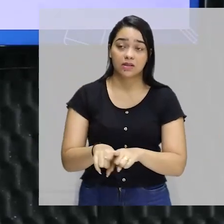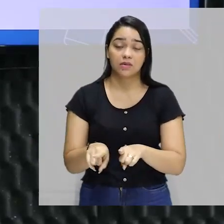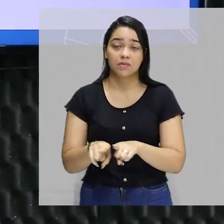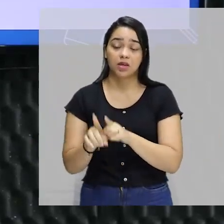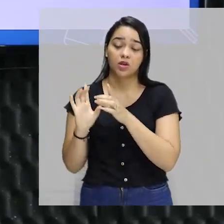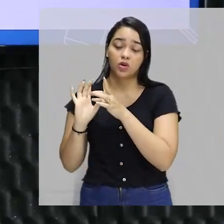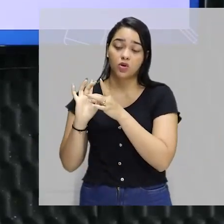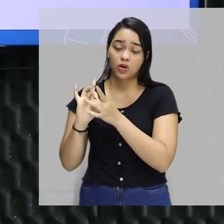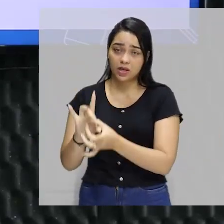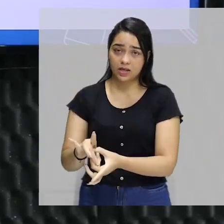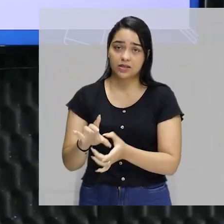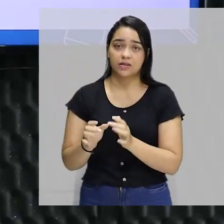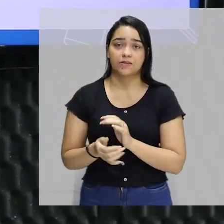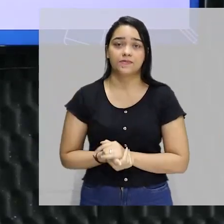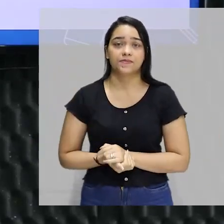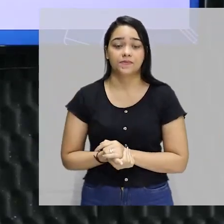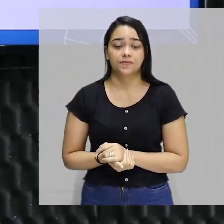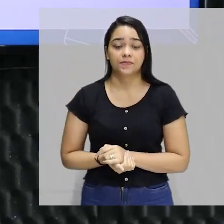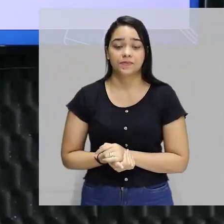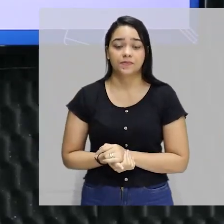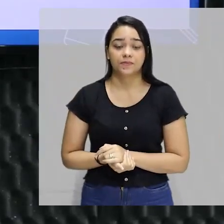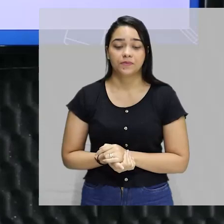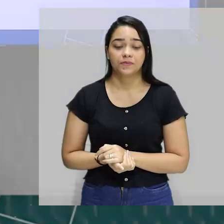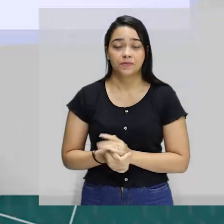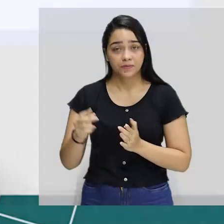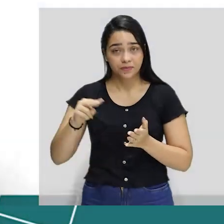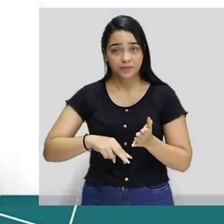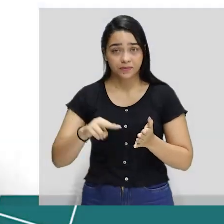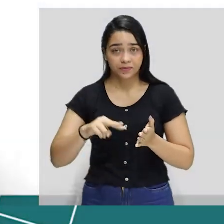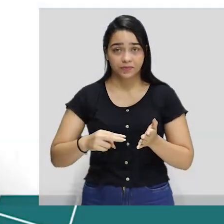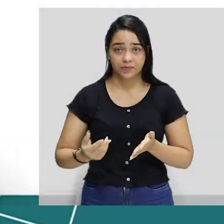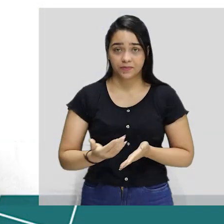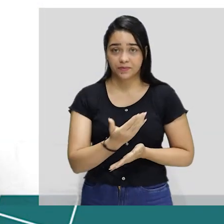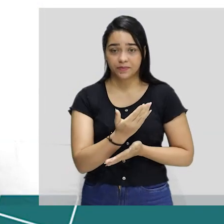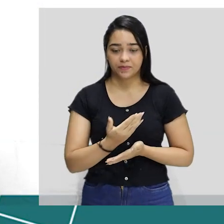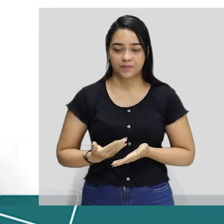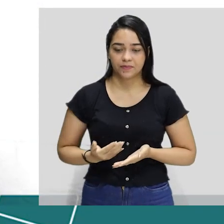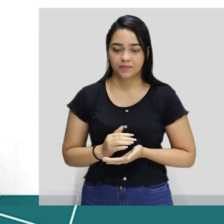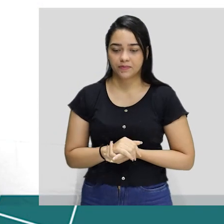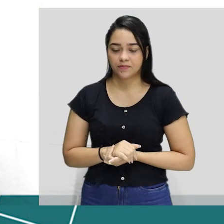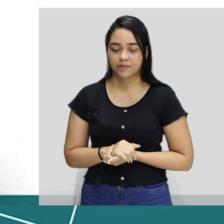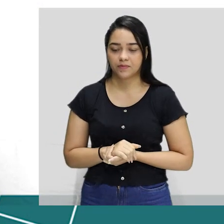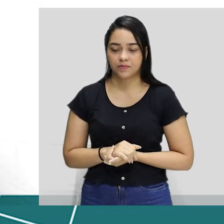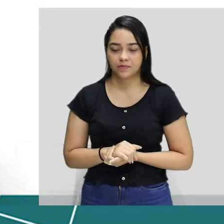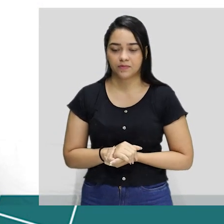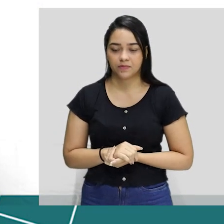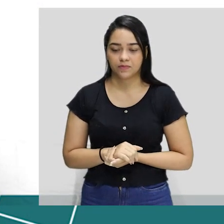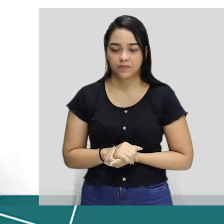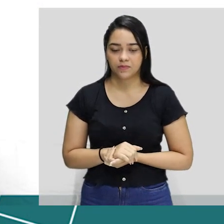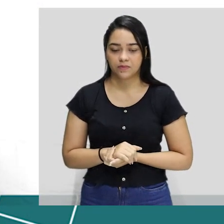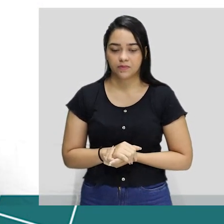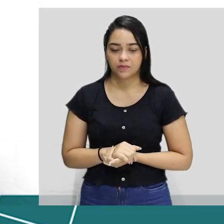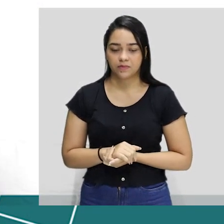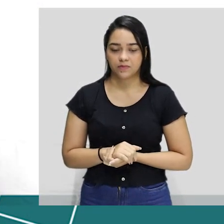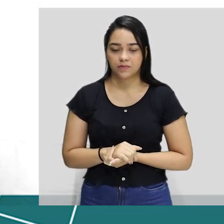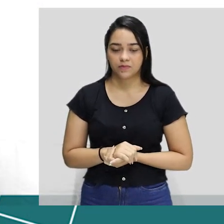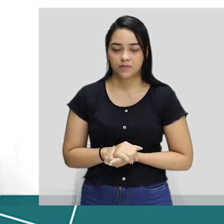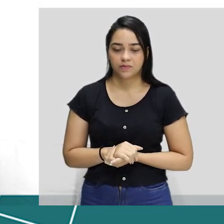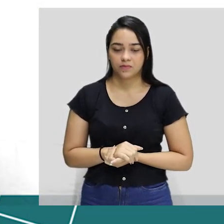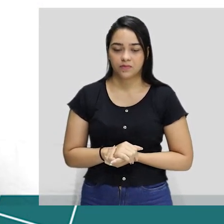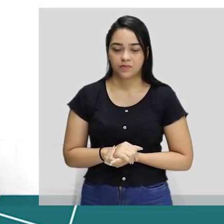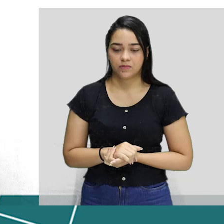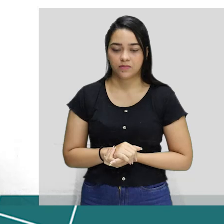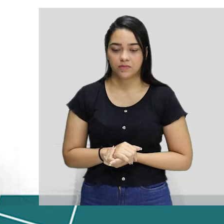e coerência. No que tange aos elementos de fator pragmático, apresenta-se um número maior